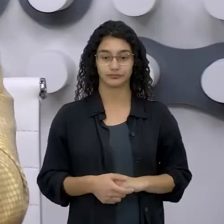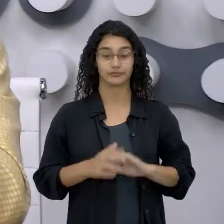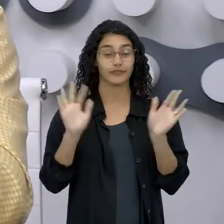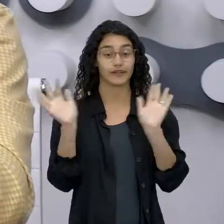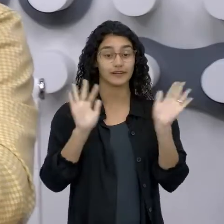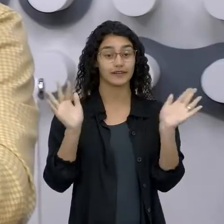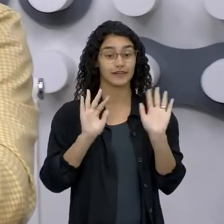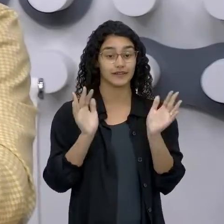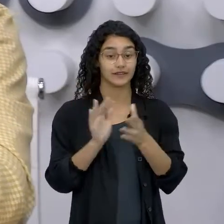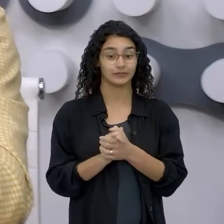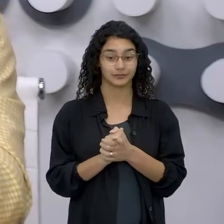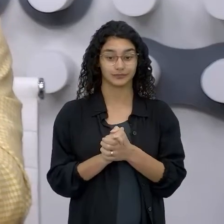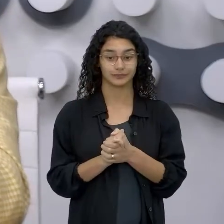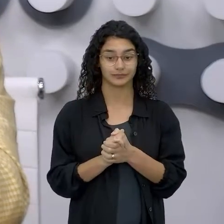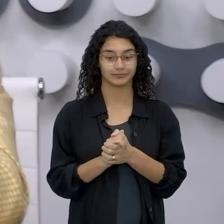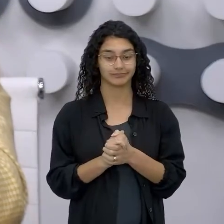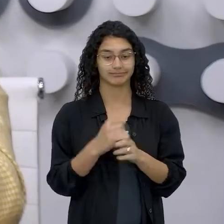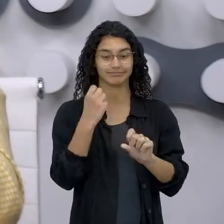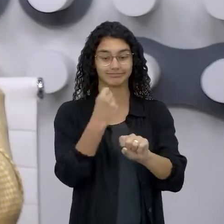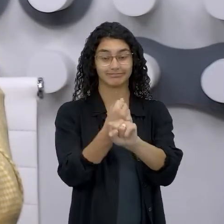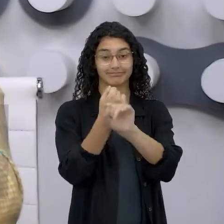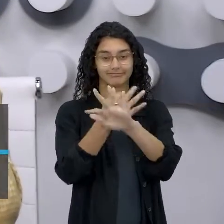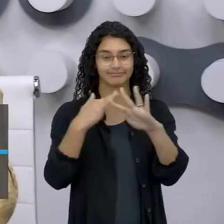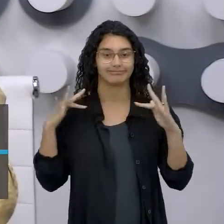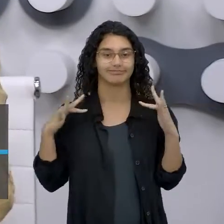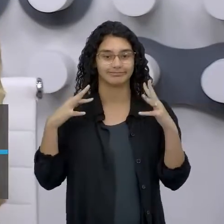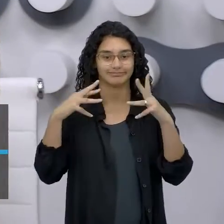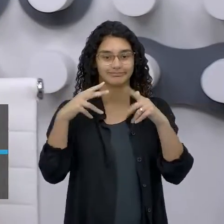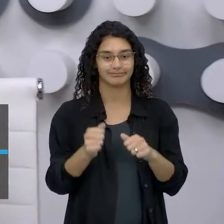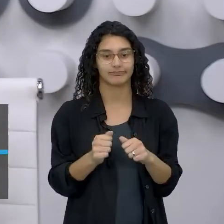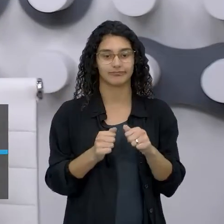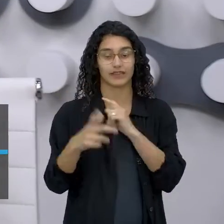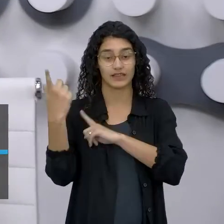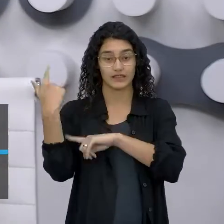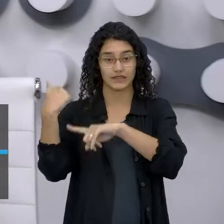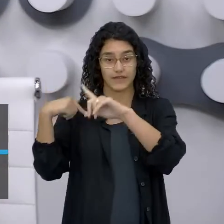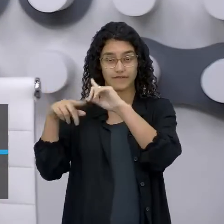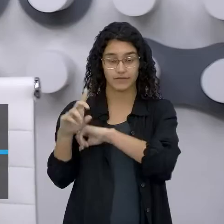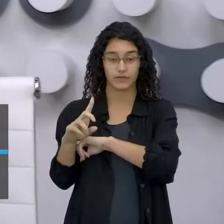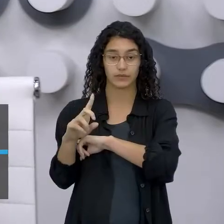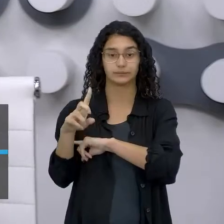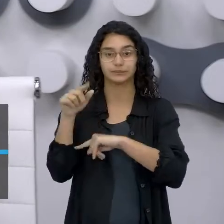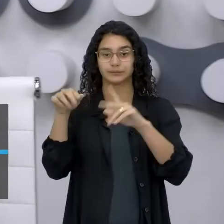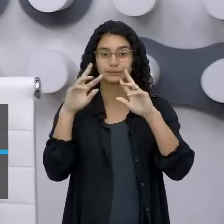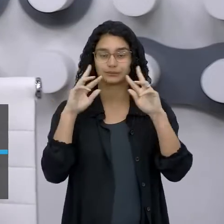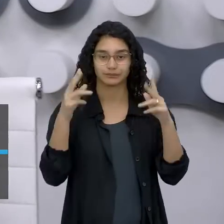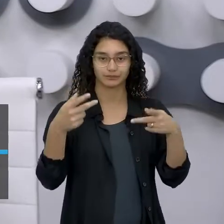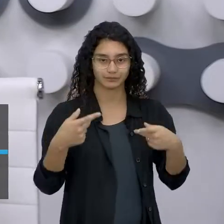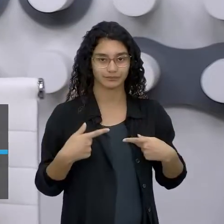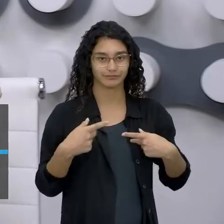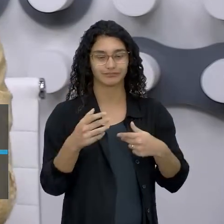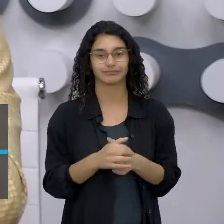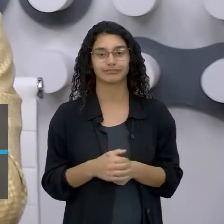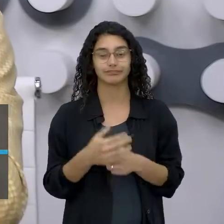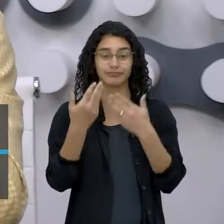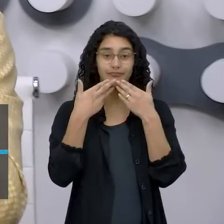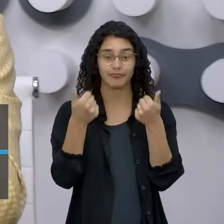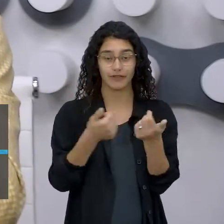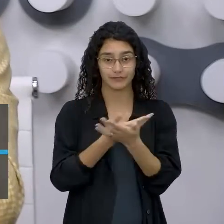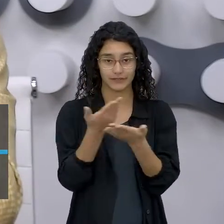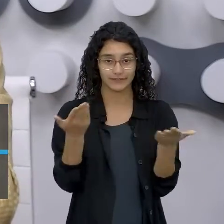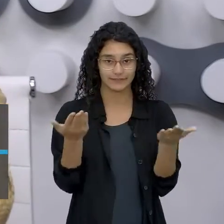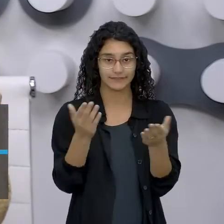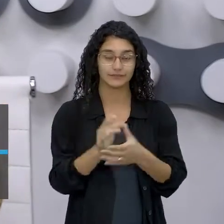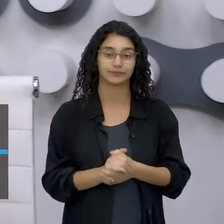E aí, galera, todo mundo online conosco, superar desafios é de humanas. Tudo bem com